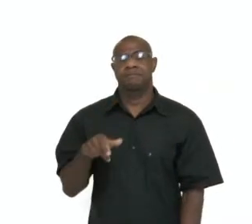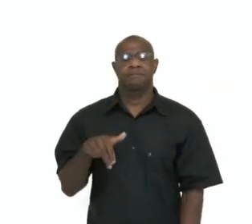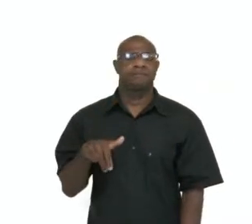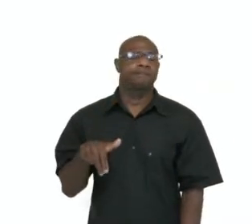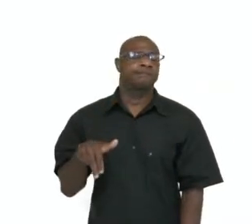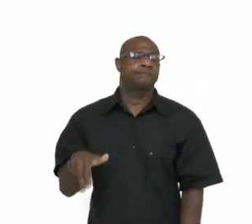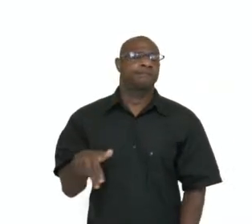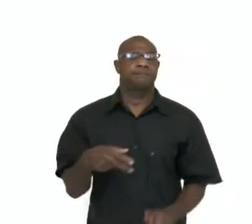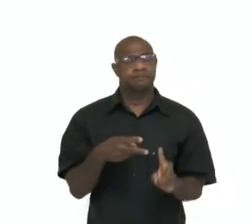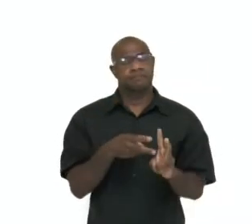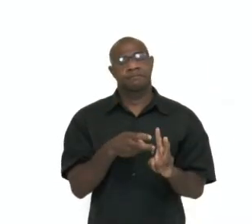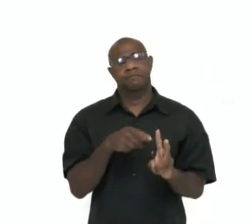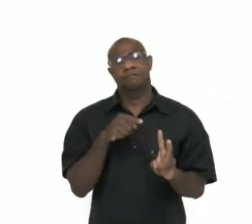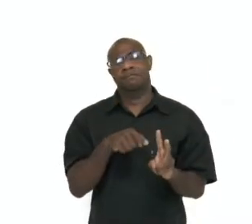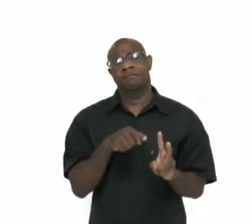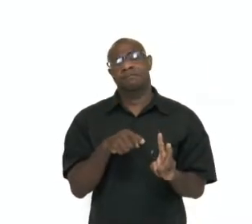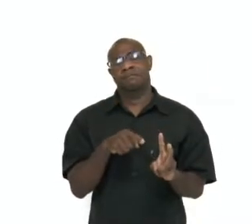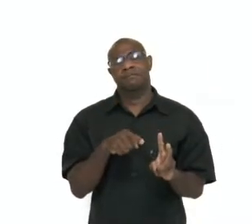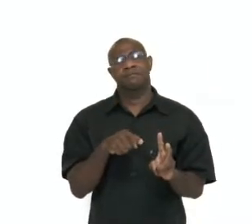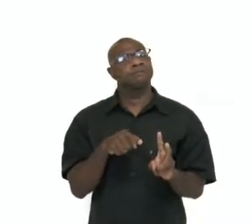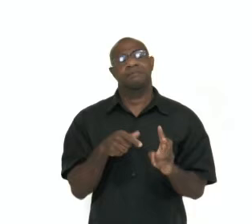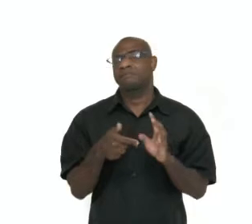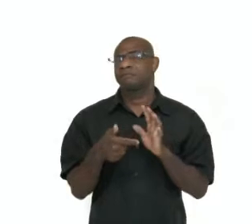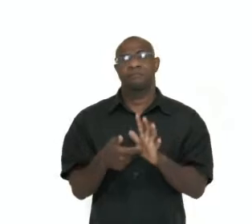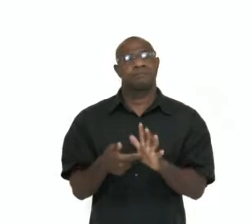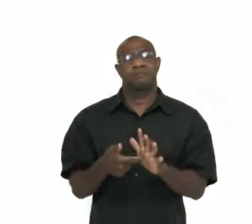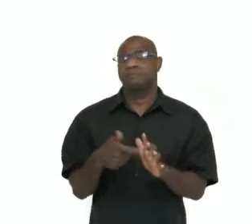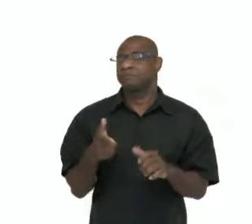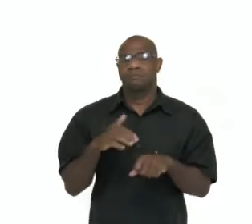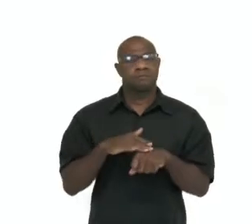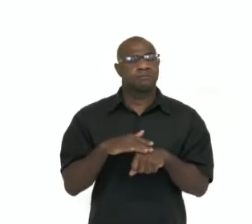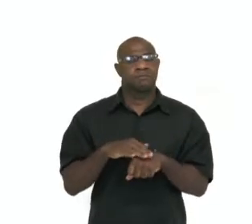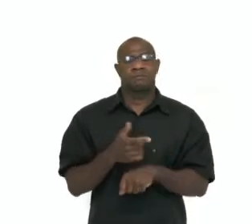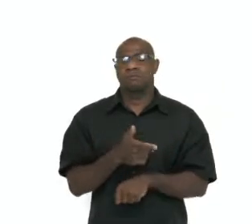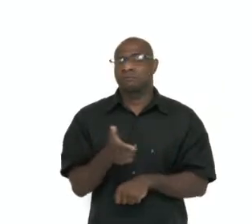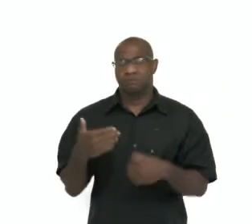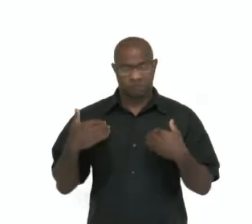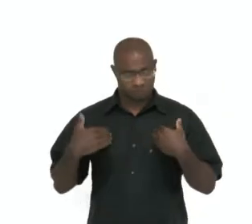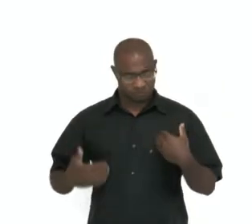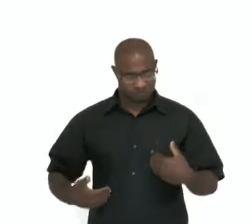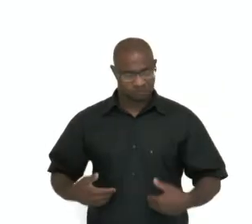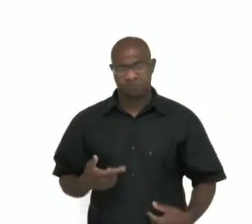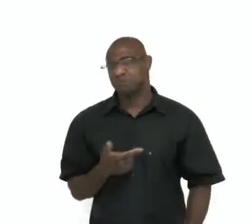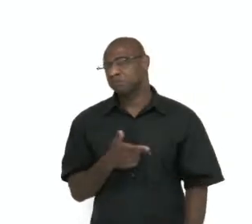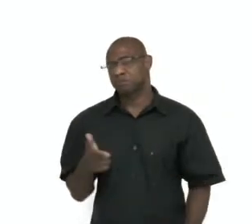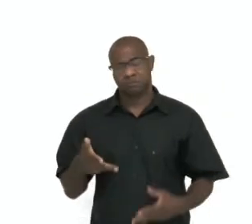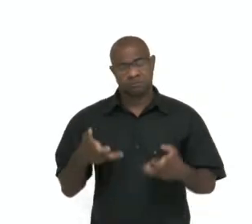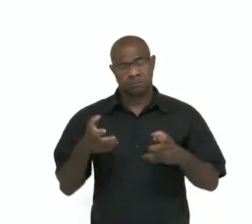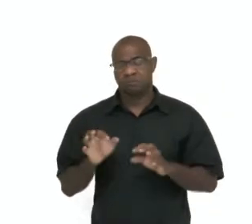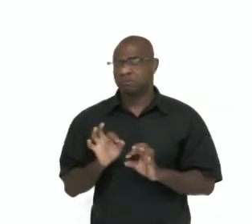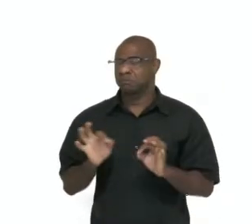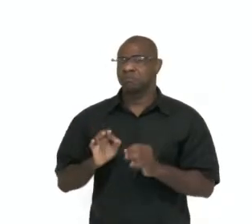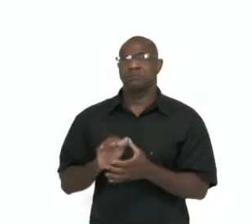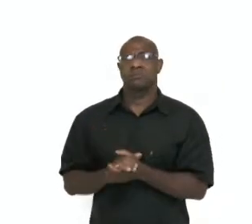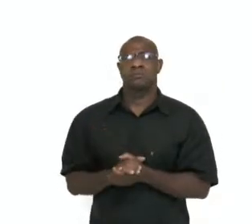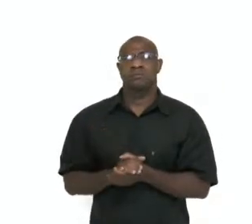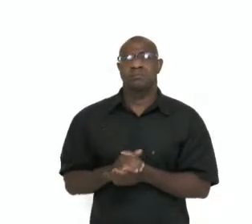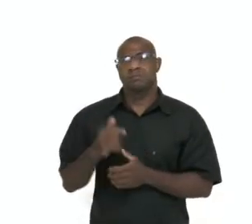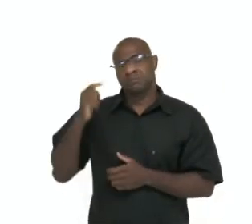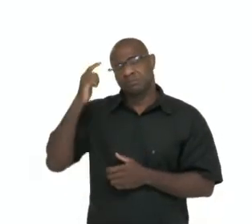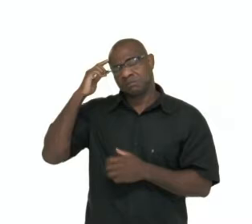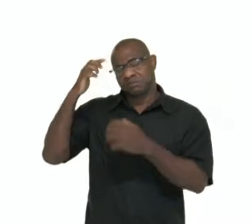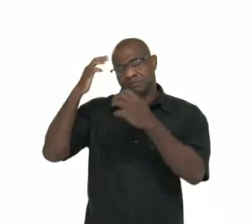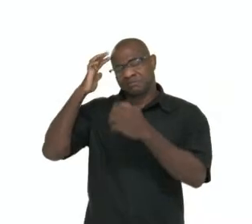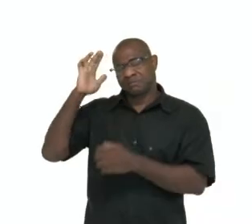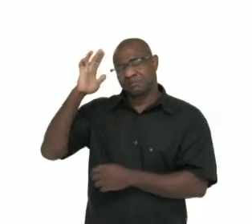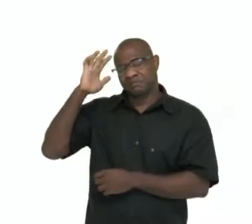os índios, o etnólogo não mostrava nenhum sintoma de doença física. A prostração era psicológica e